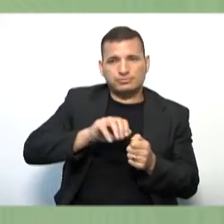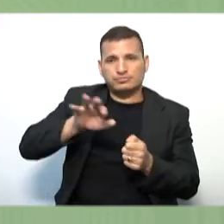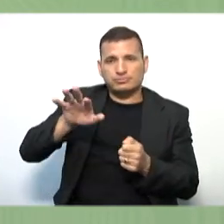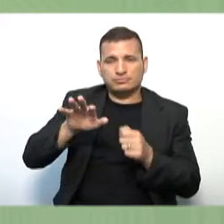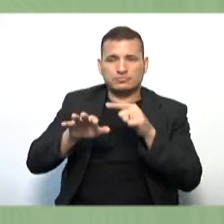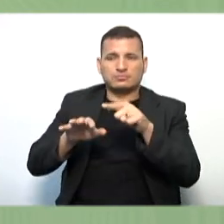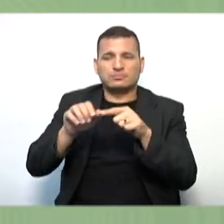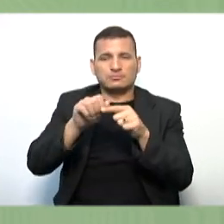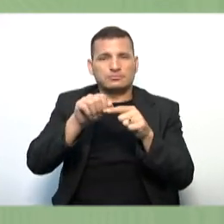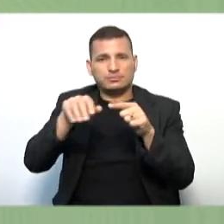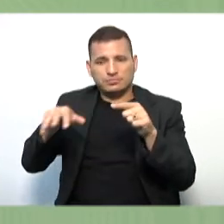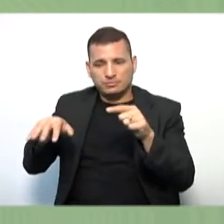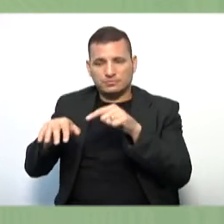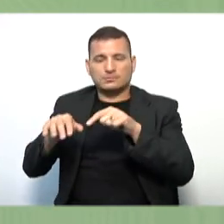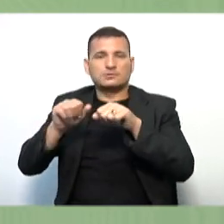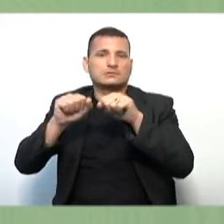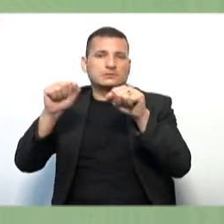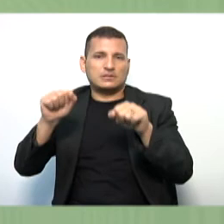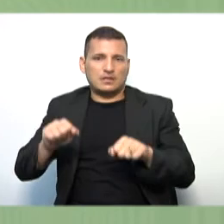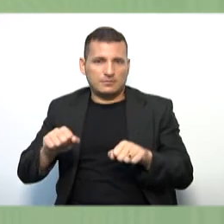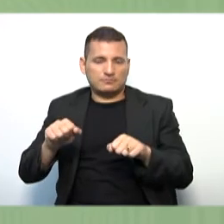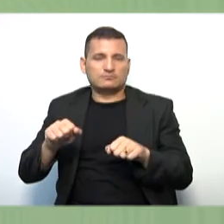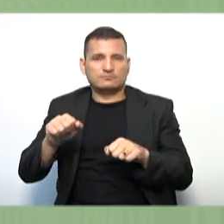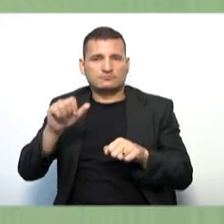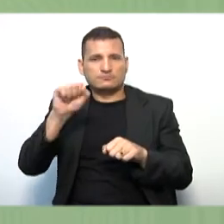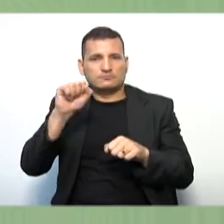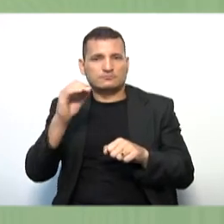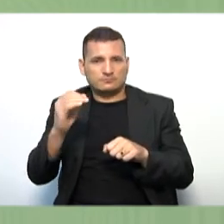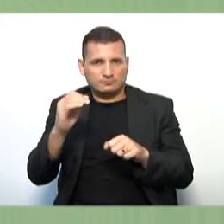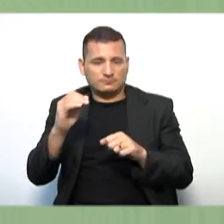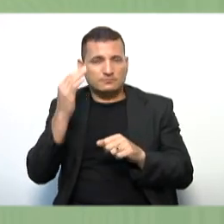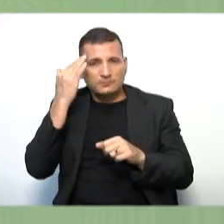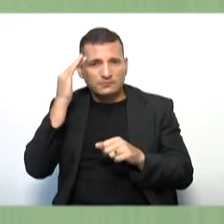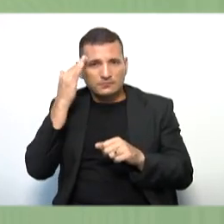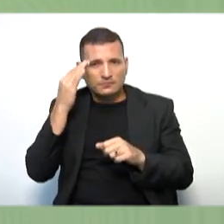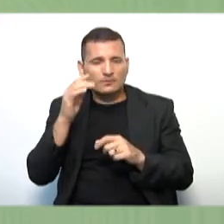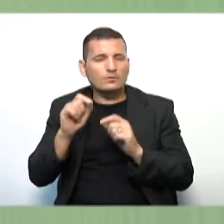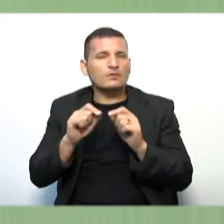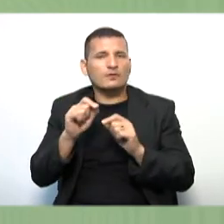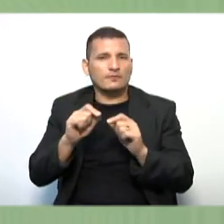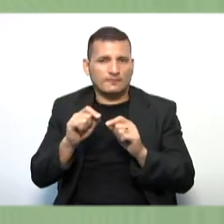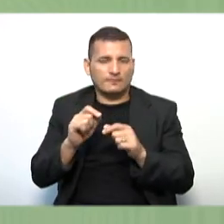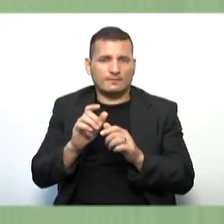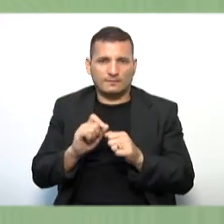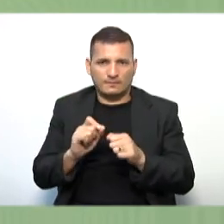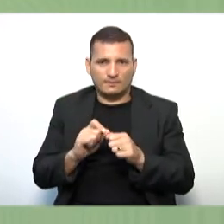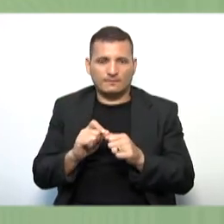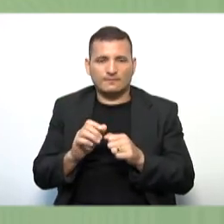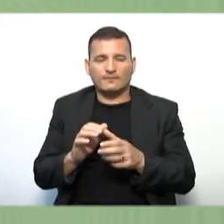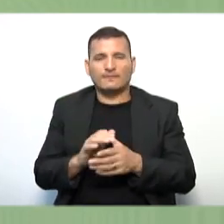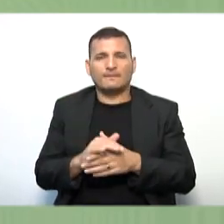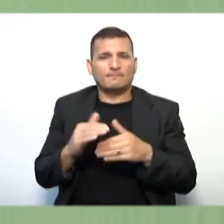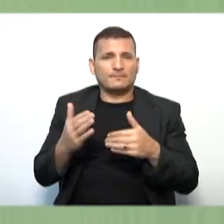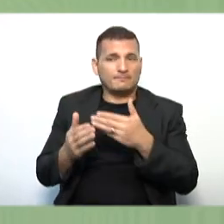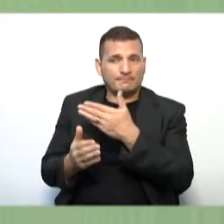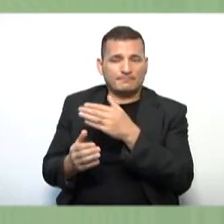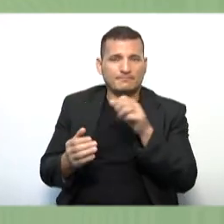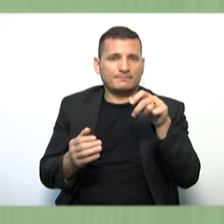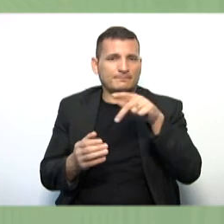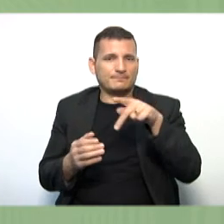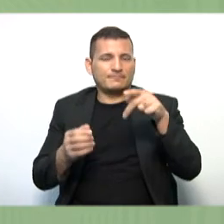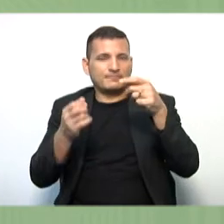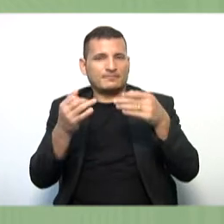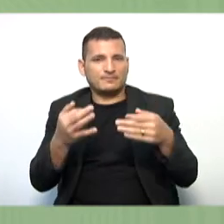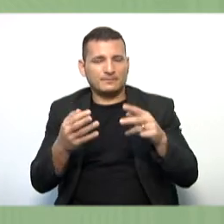para o nosso sistema computacional compreender do que se está fazendo. Então, é aquilo que a professora sempre deu exemplo